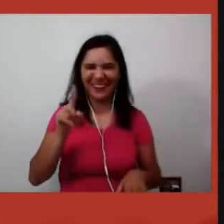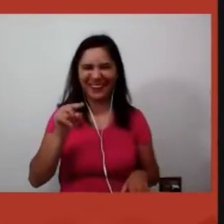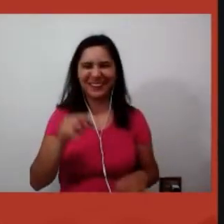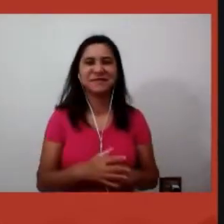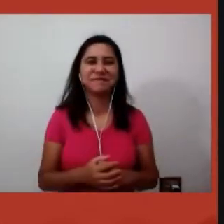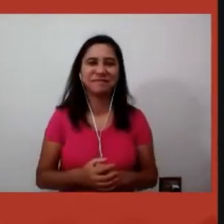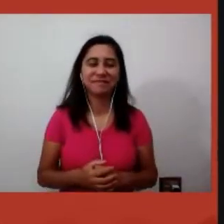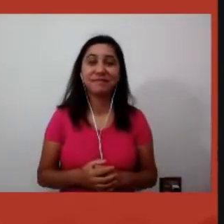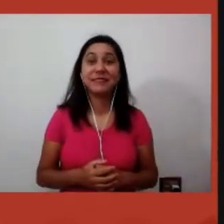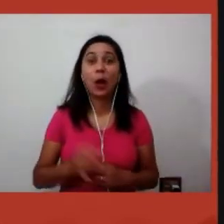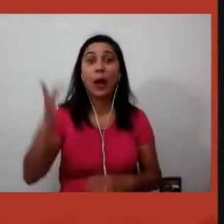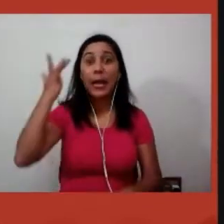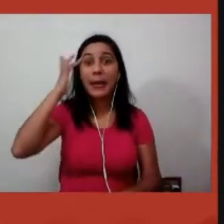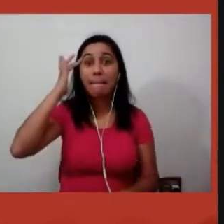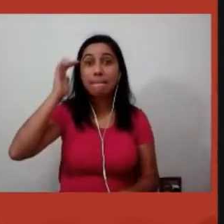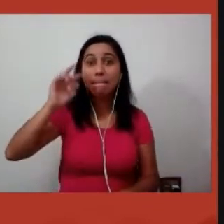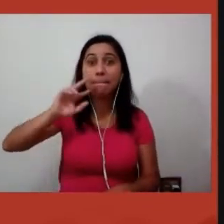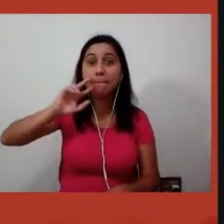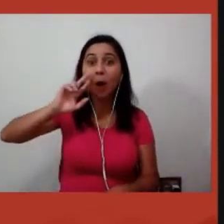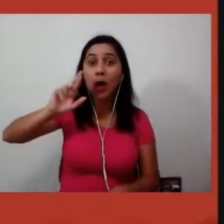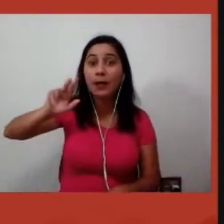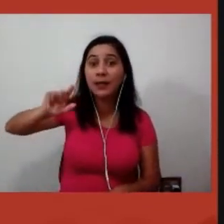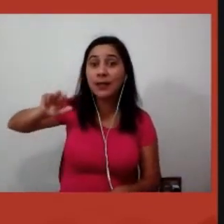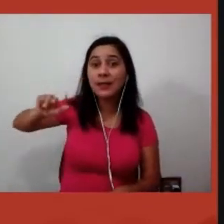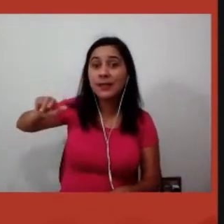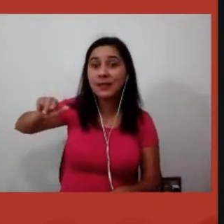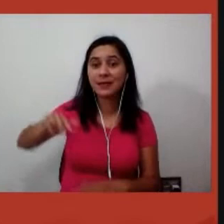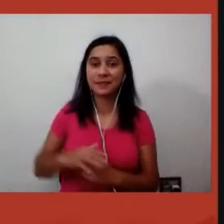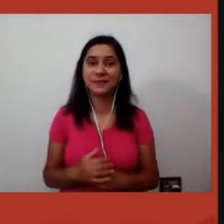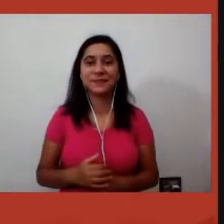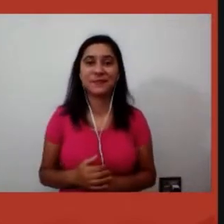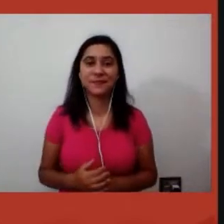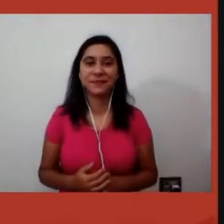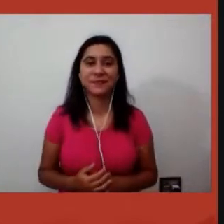As hipóteses, Ana, só para ficar.